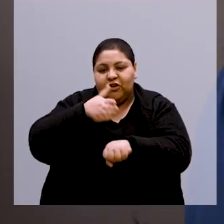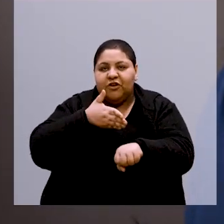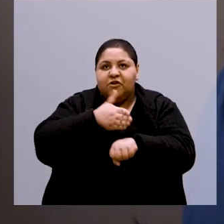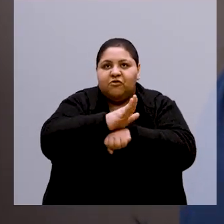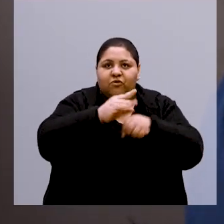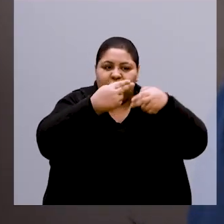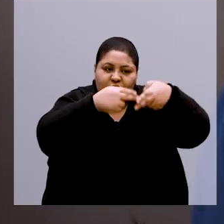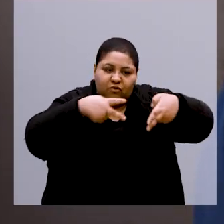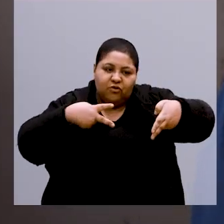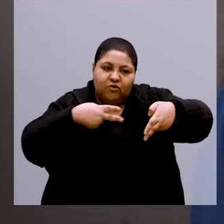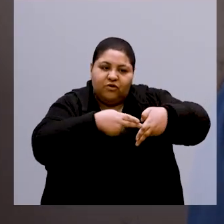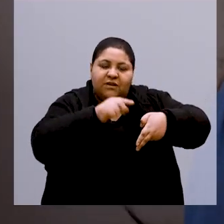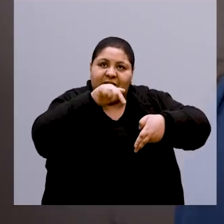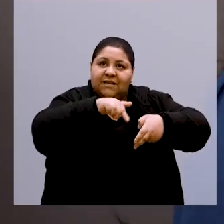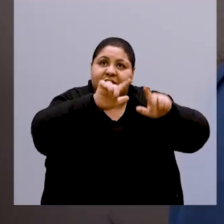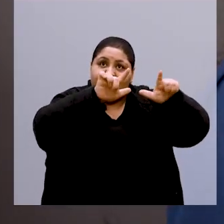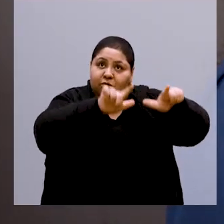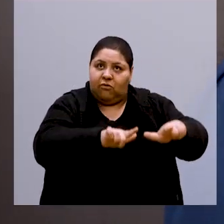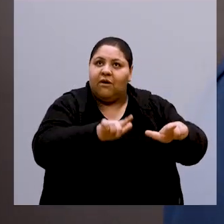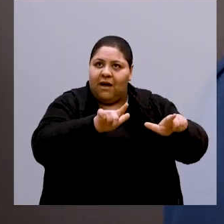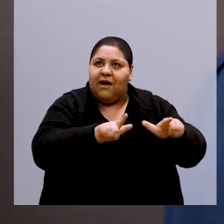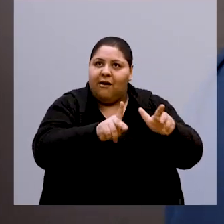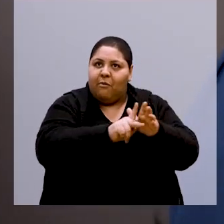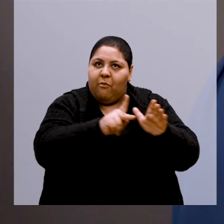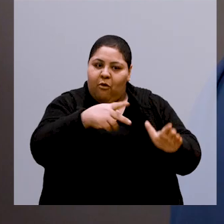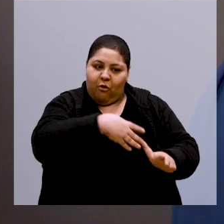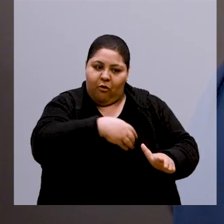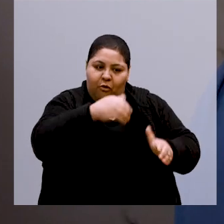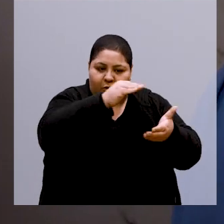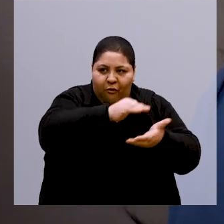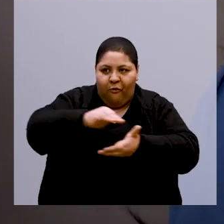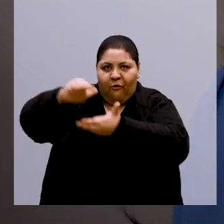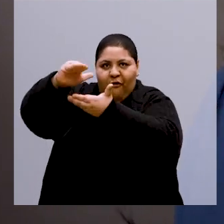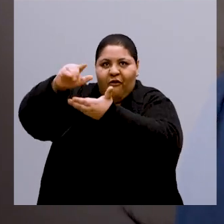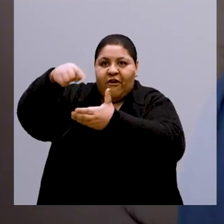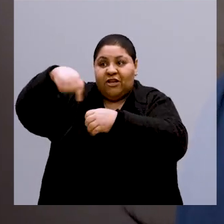gente participar da inauguração desse banco de leite e